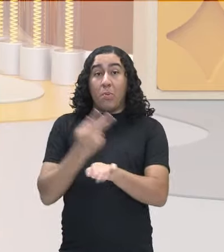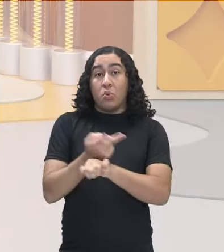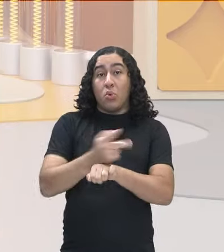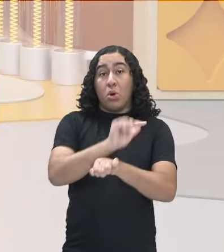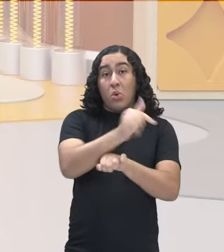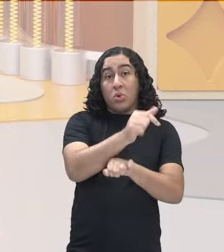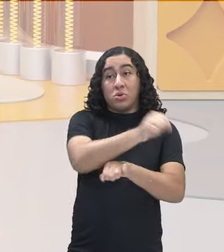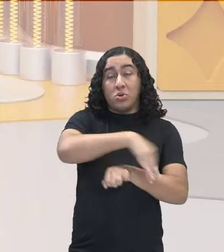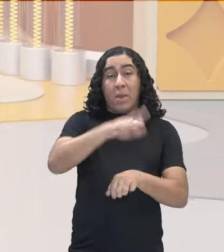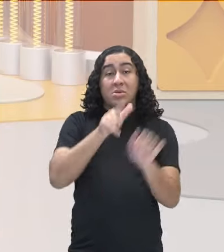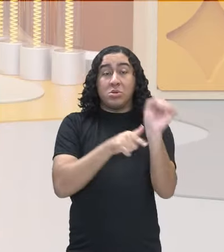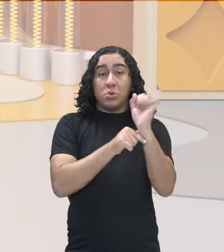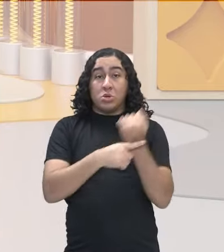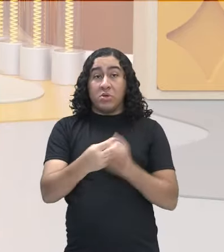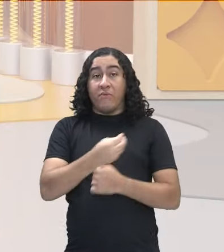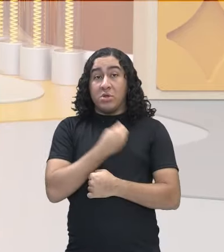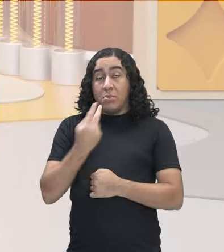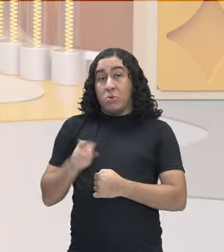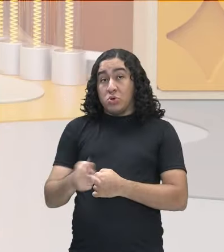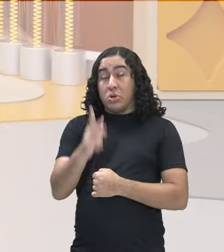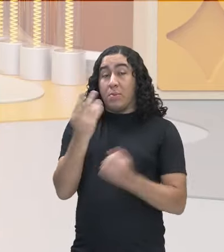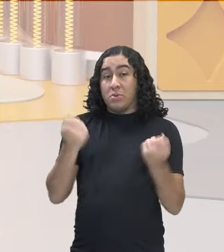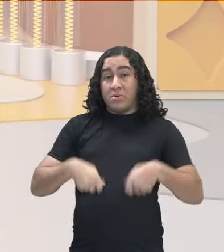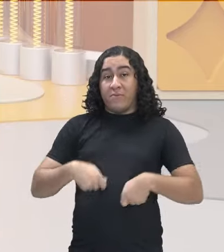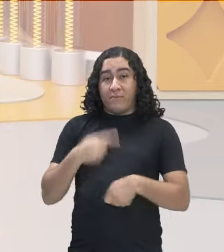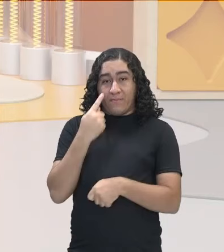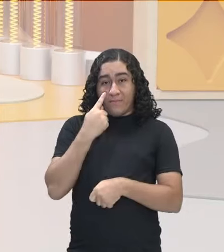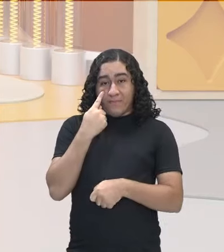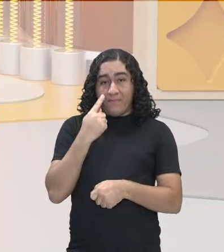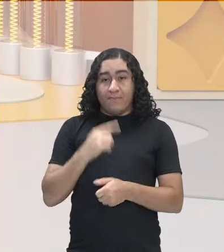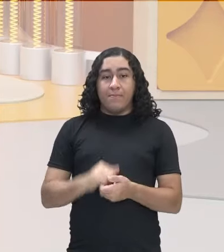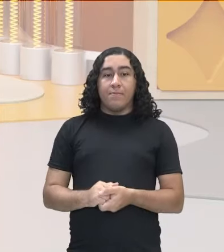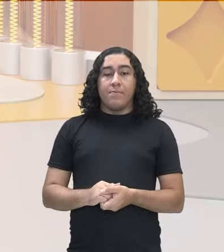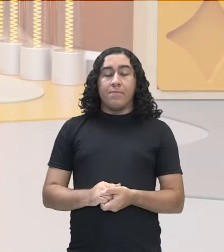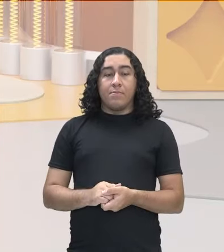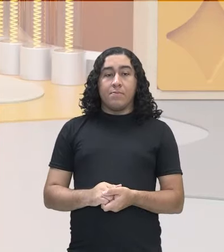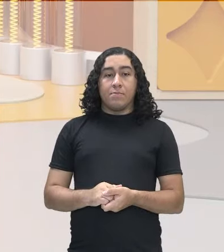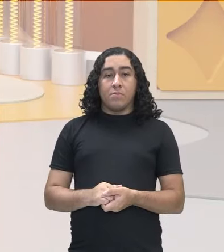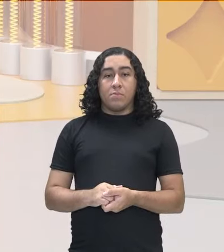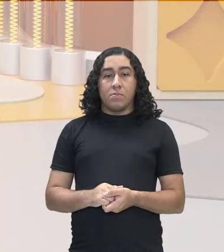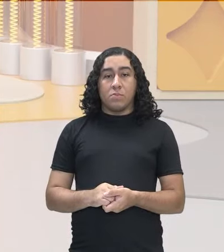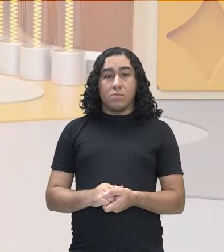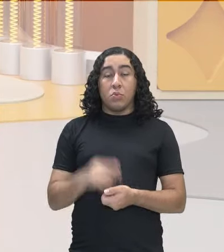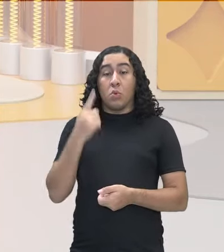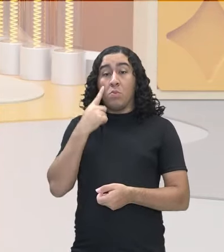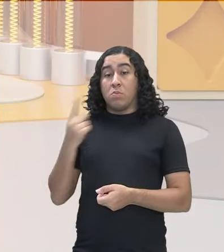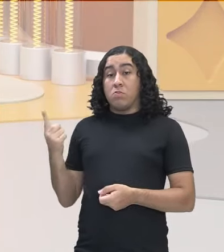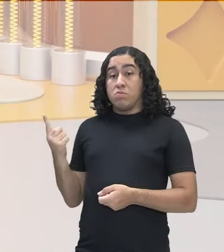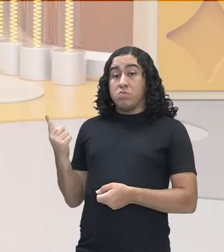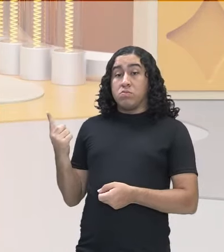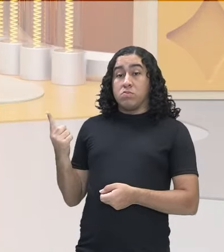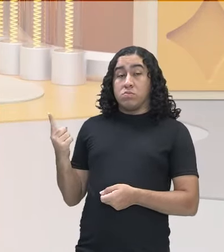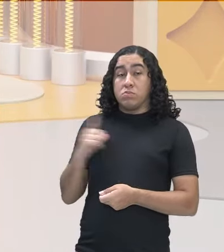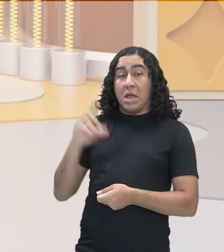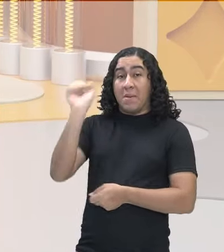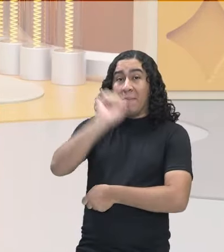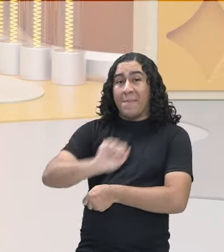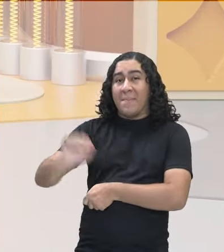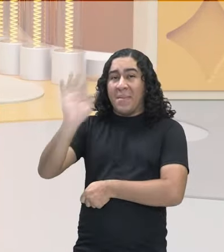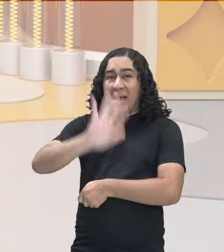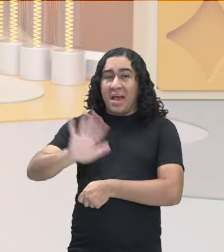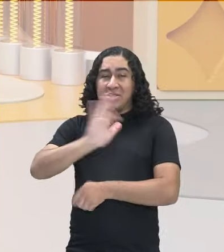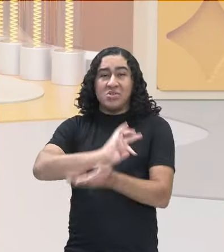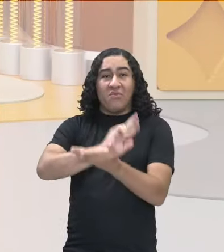mais seguro para viver Tá certo acompanhe comigo bem a gente tem aqui tá imagens aqui de